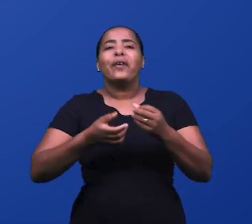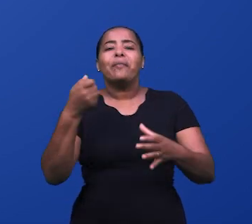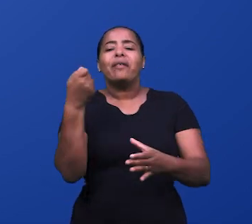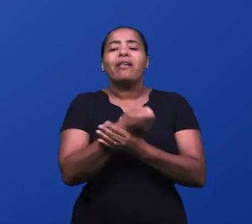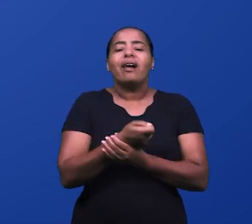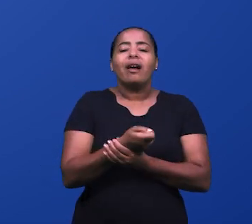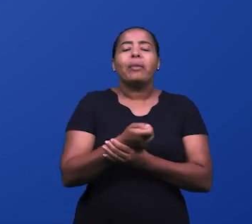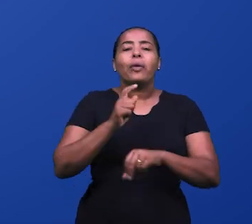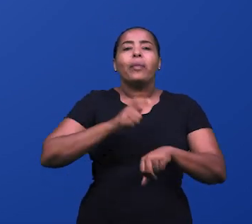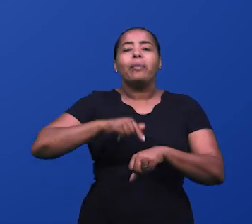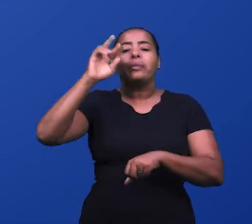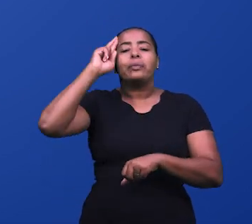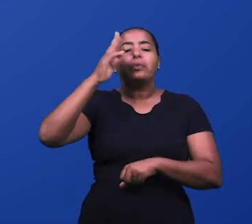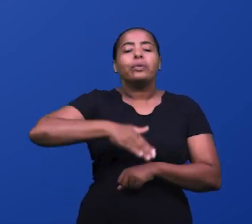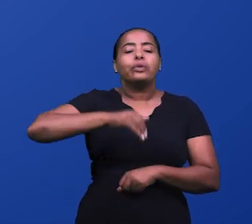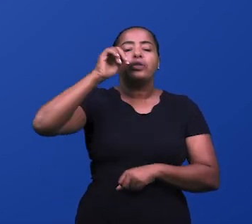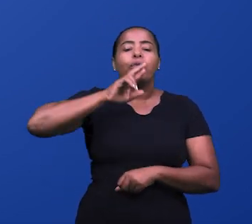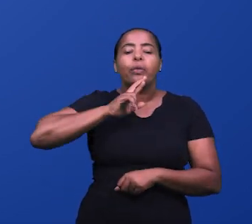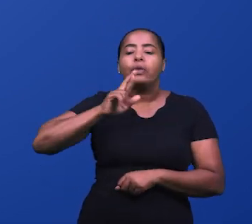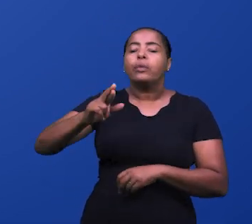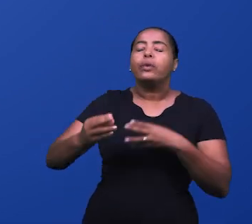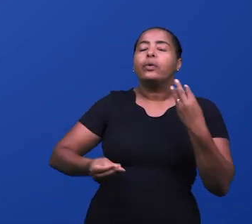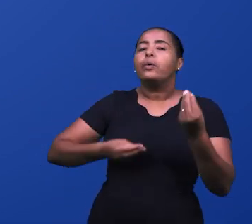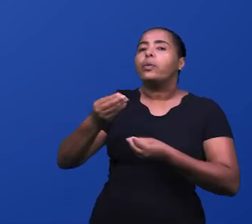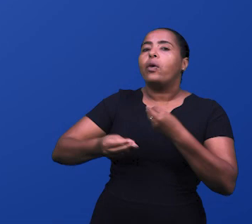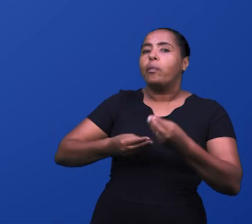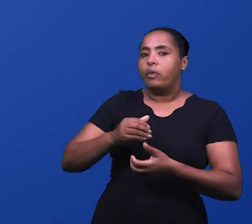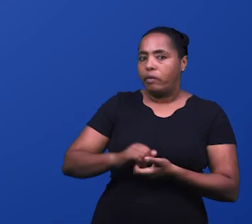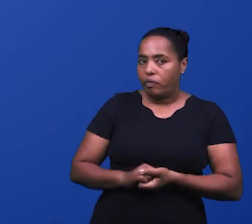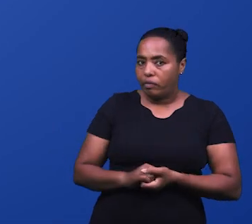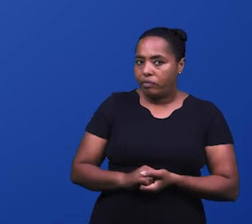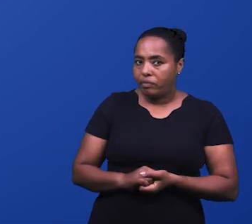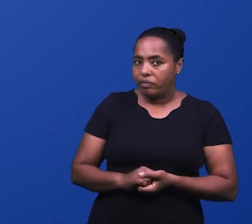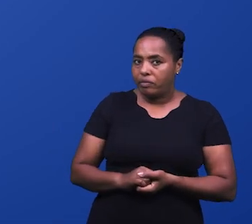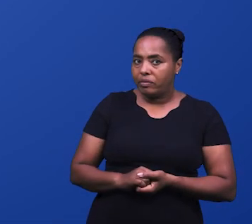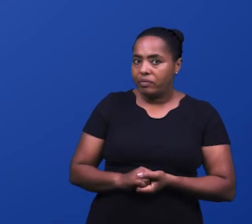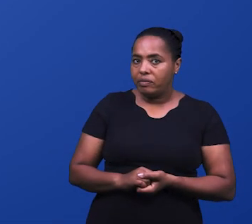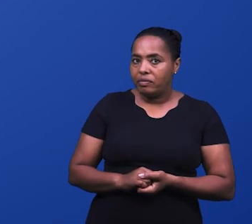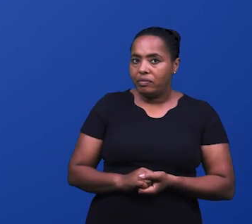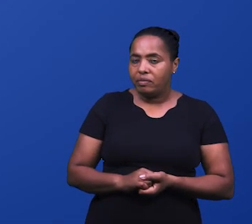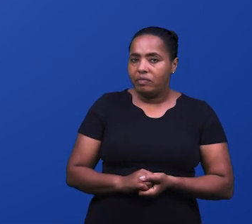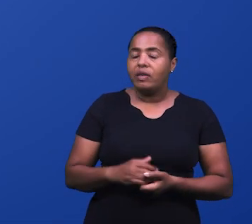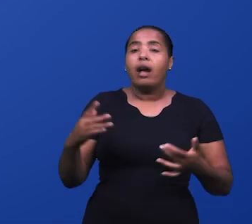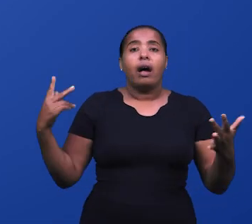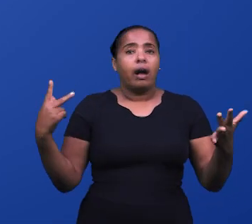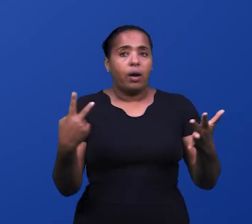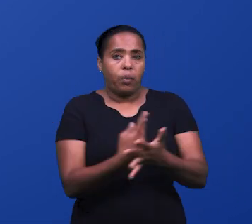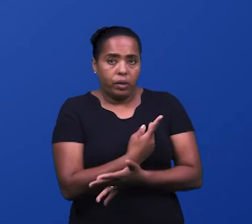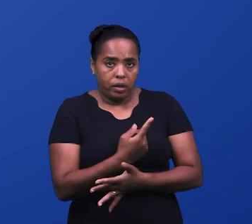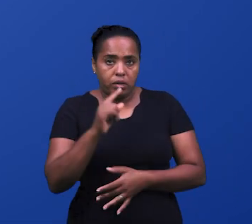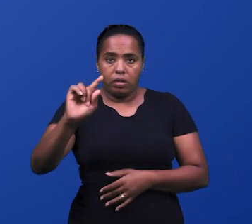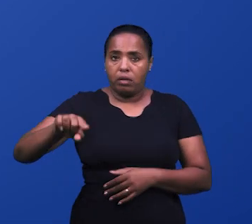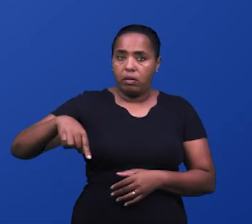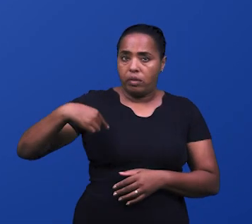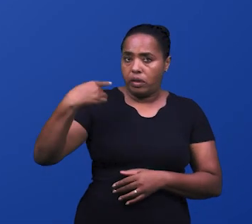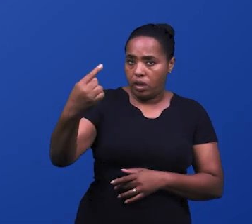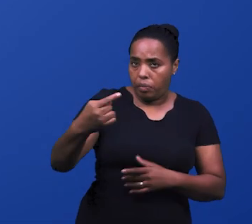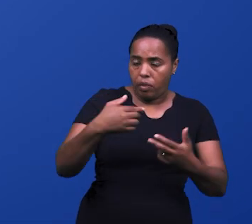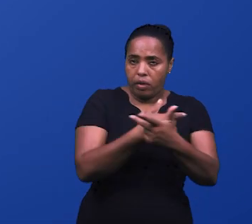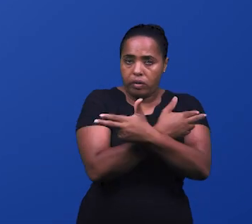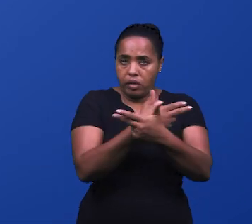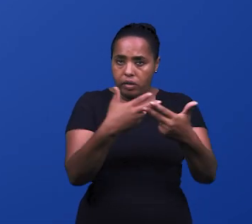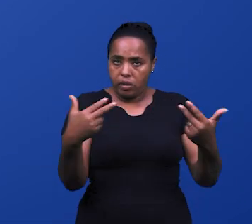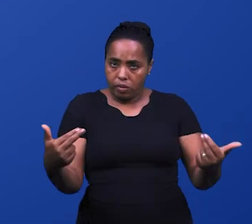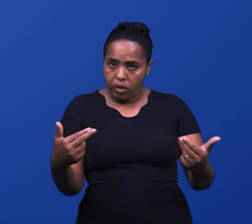ao chamado do Senhor no texto de Gênesis 22, 1? E aconteceu depois destas